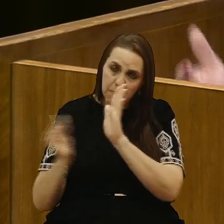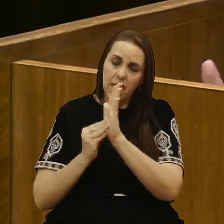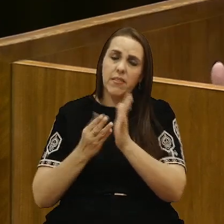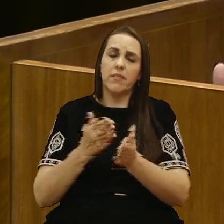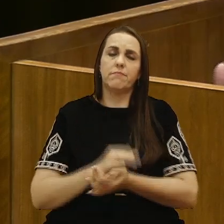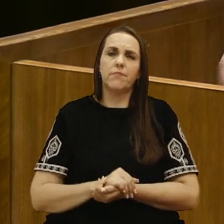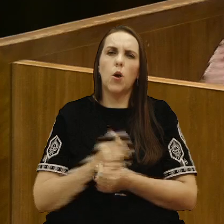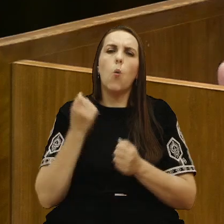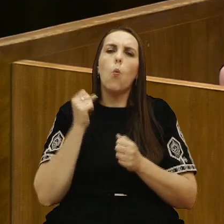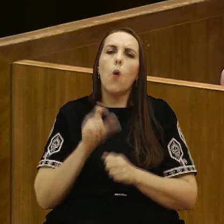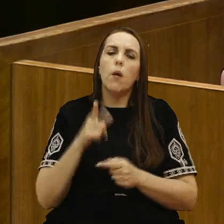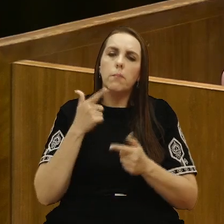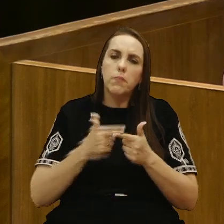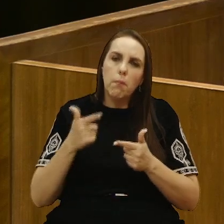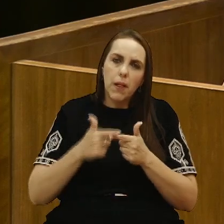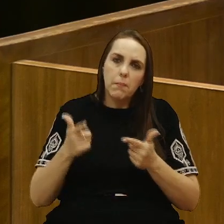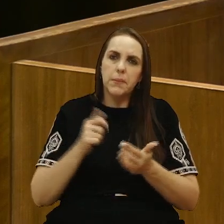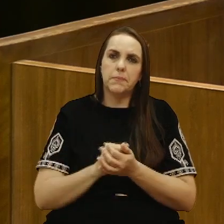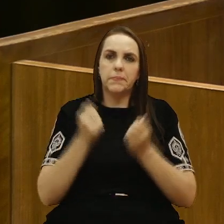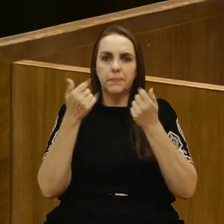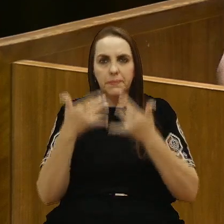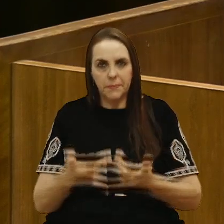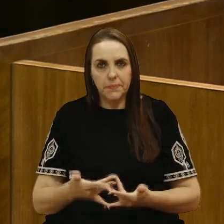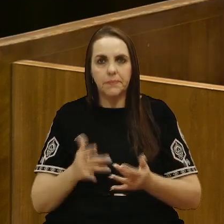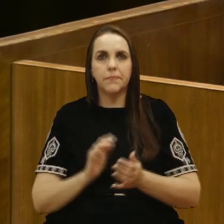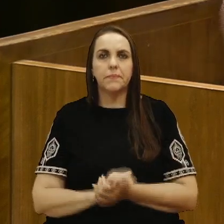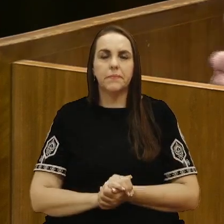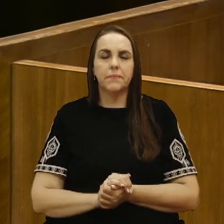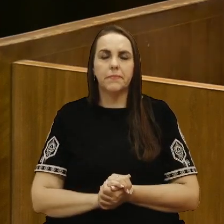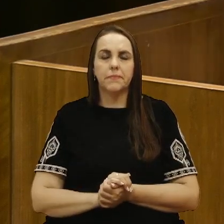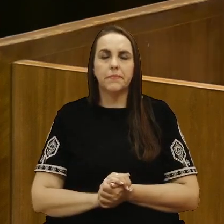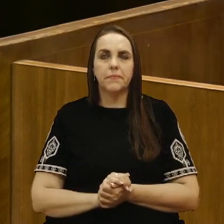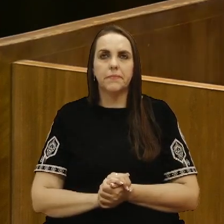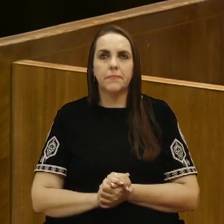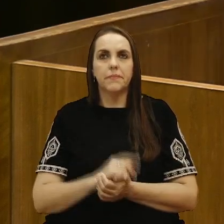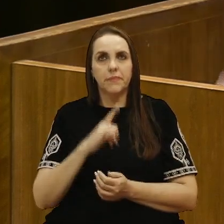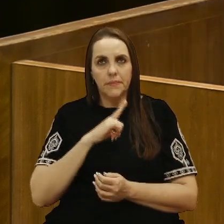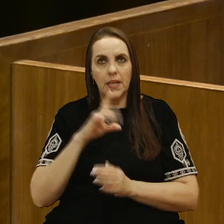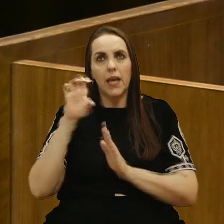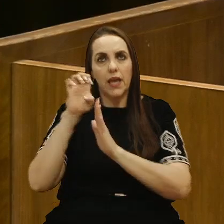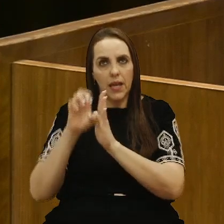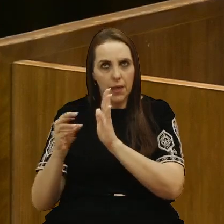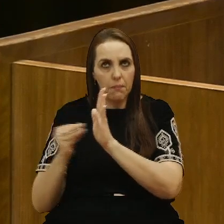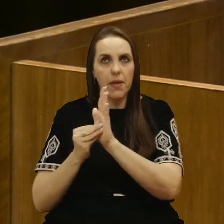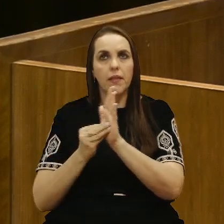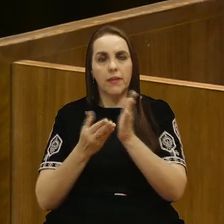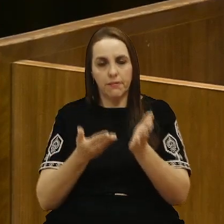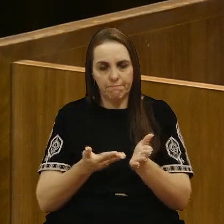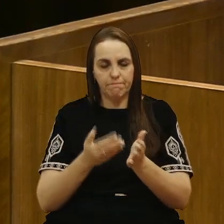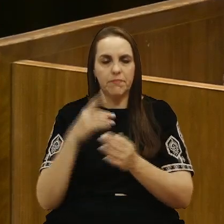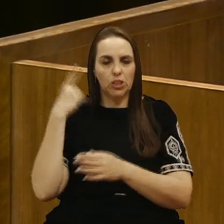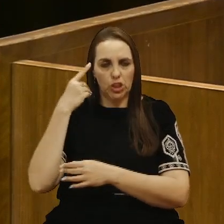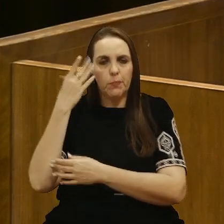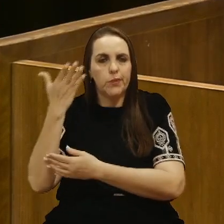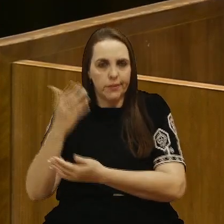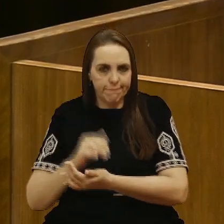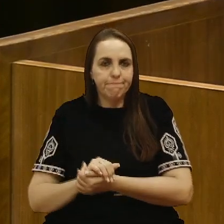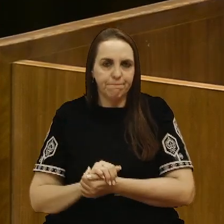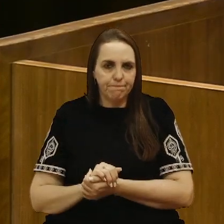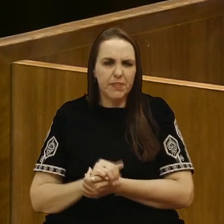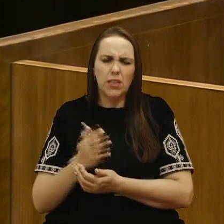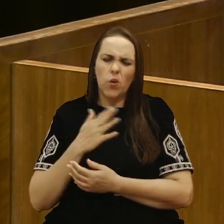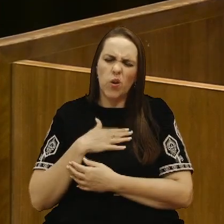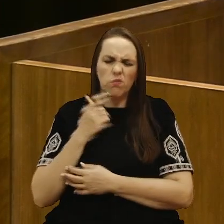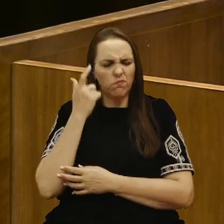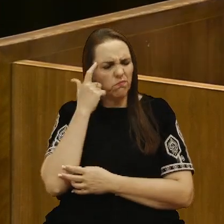o problema que tem de ser colocado que veio de emenda parlamentar? Então, eu fico me